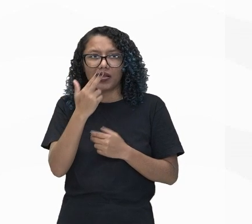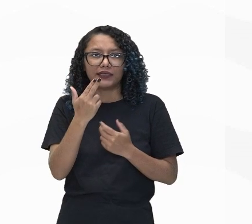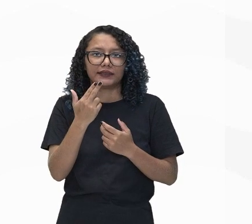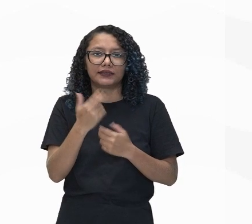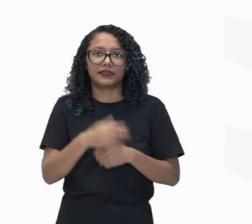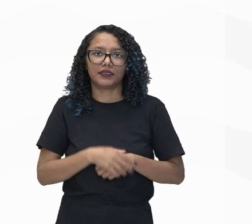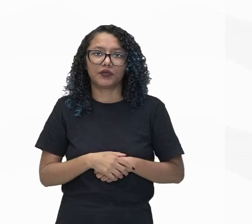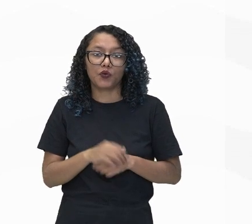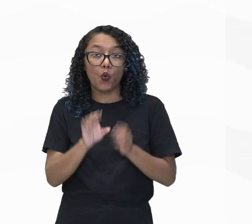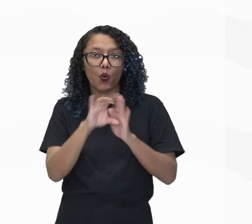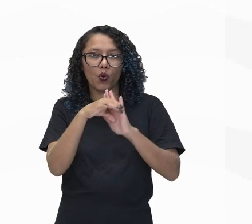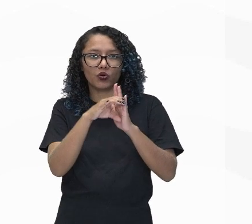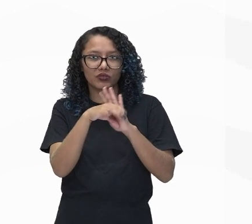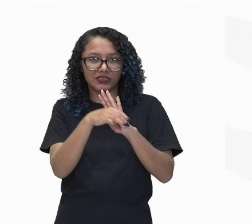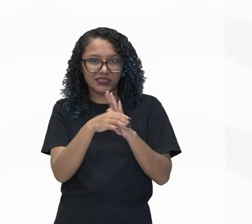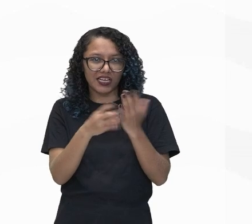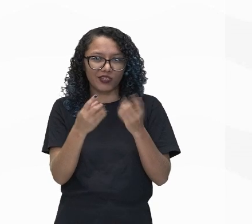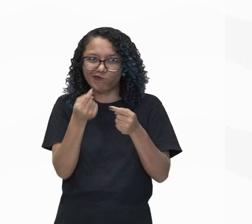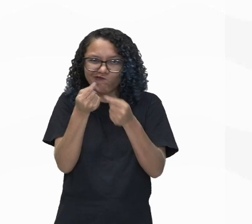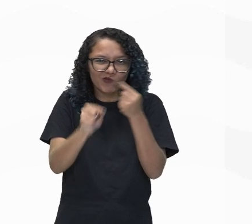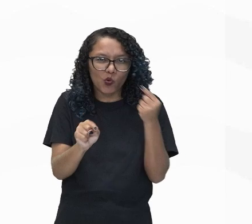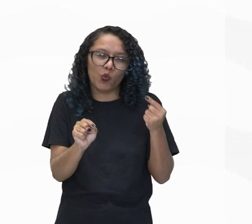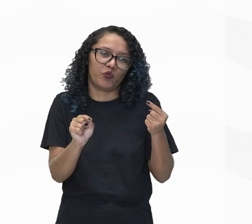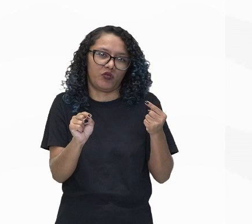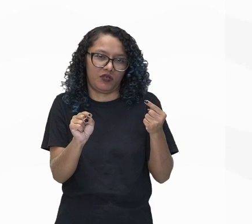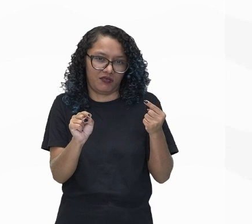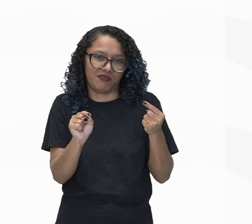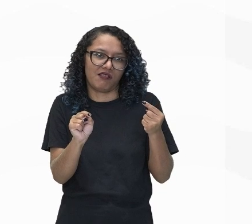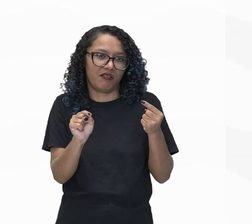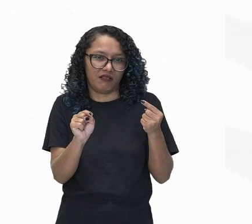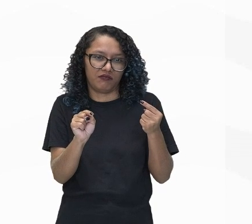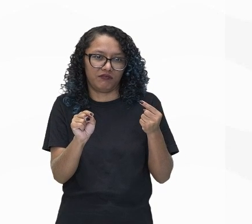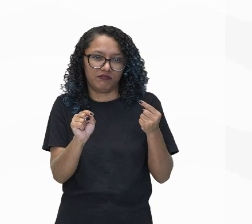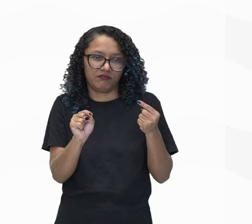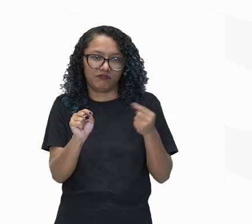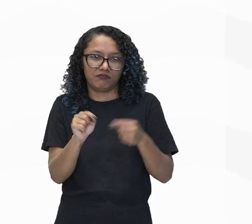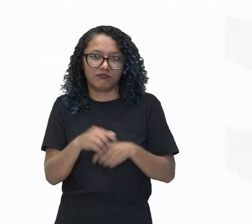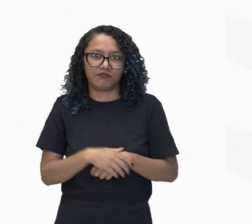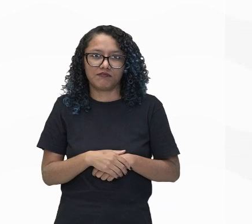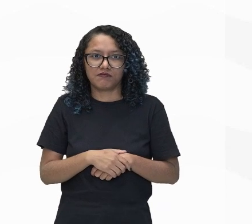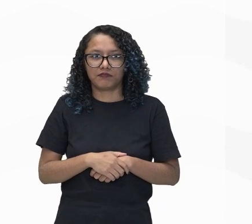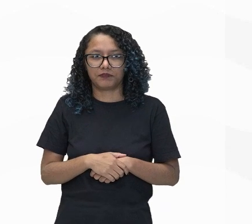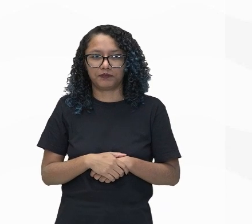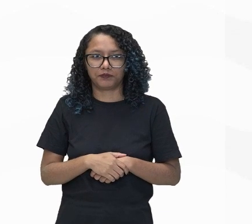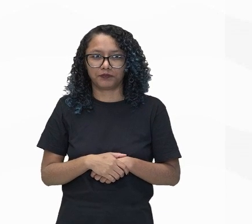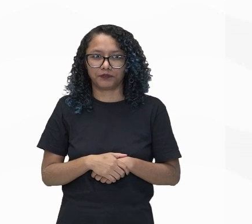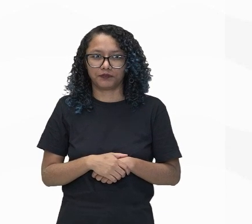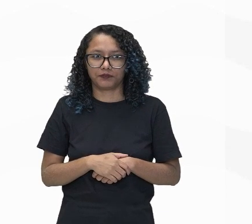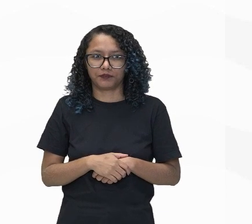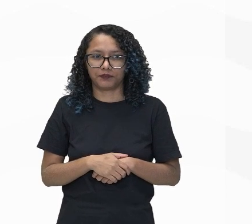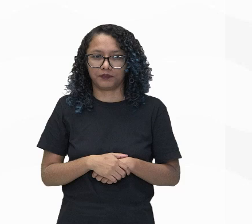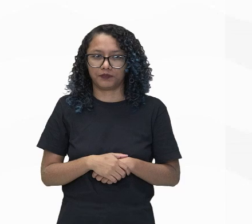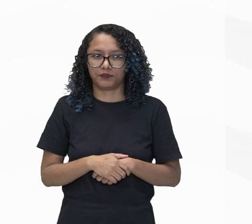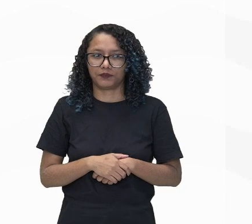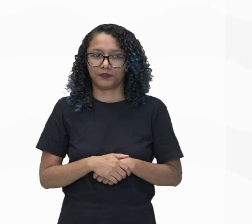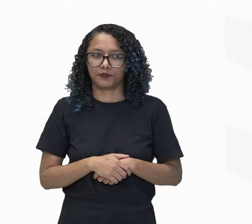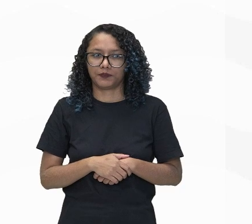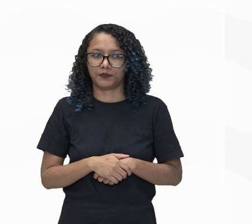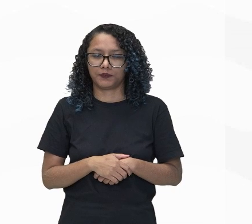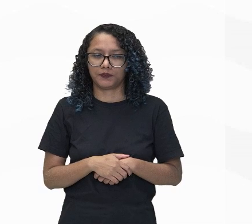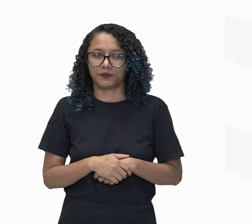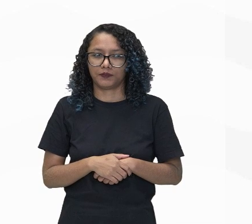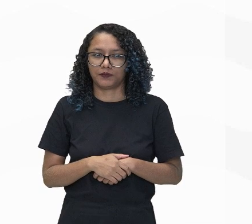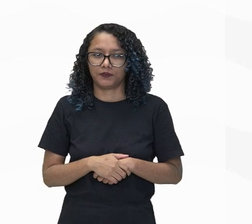o conceito de cultura. Ela vem só empobrecer esse conceito. Tá bom? Então é mais um